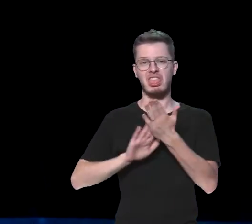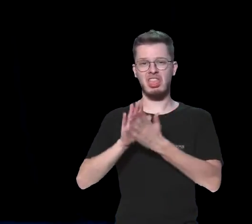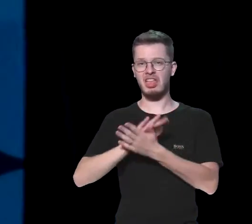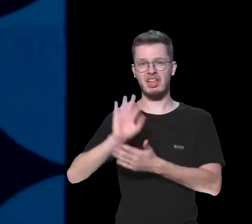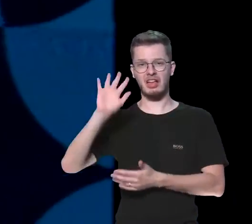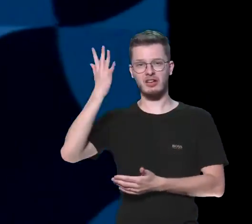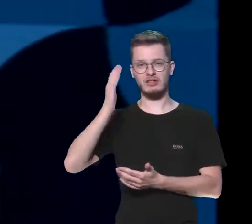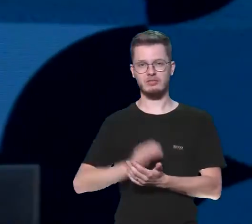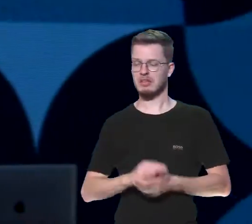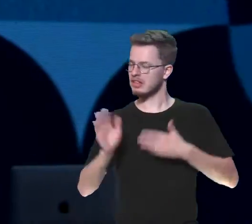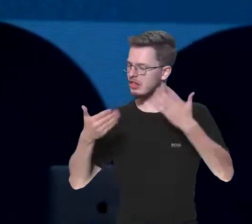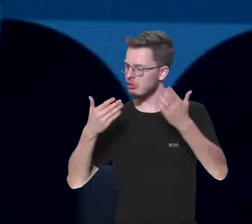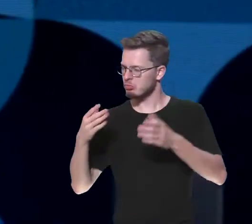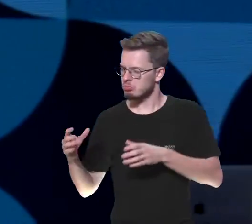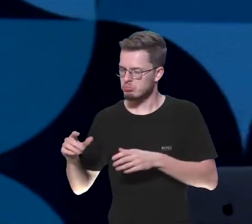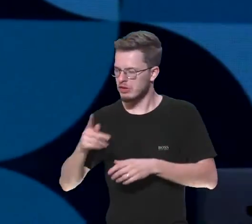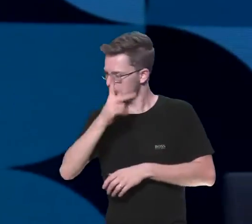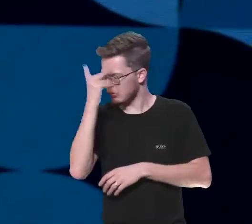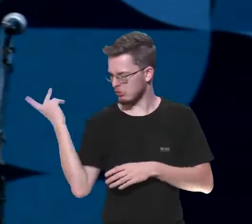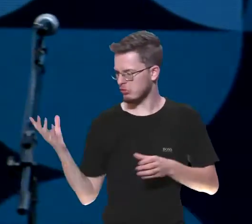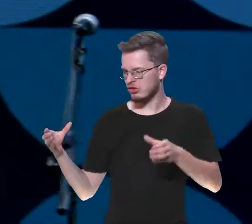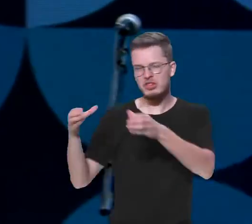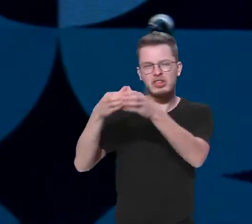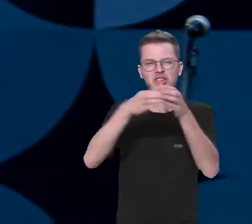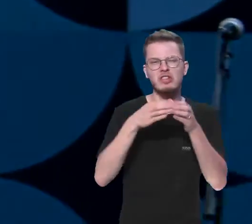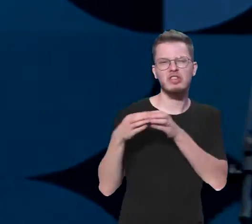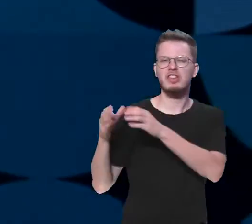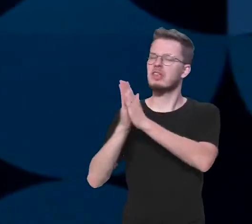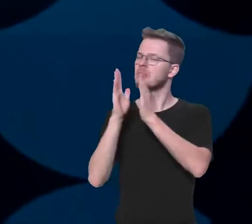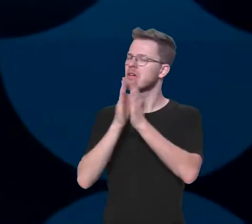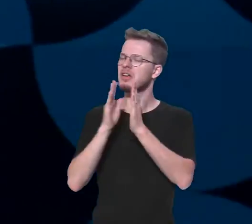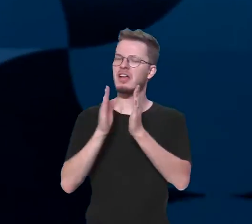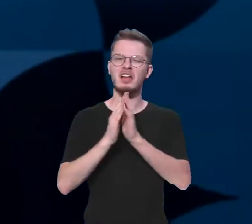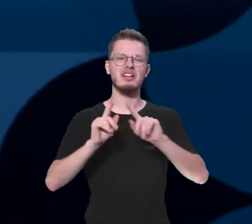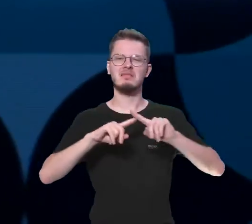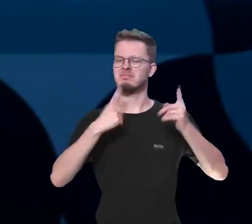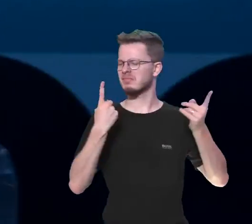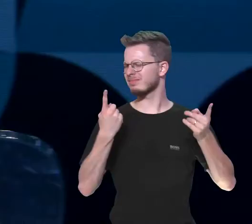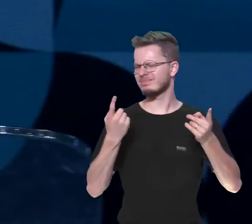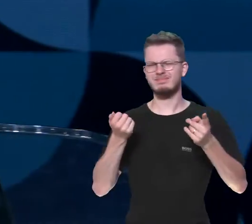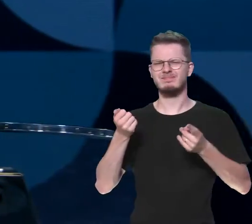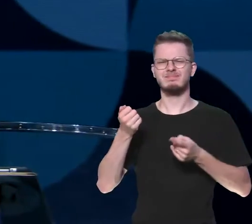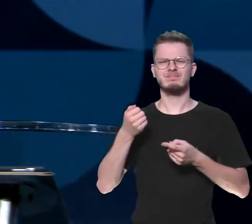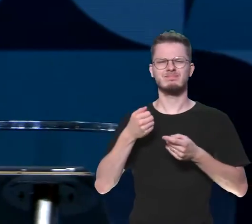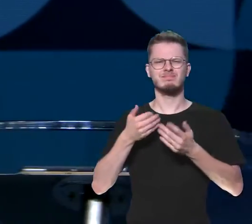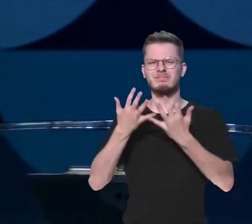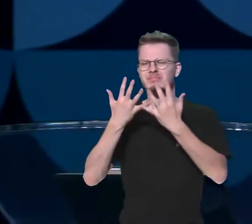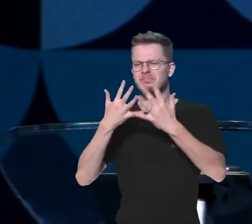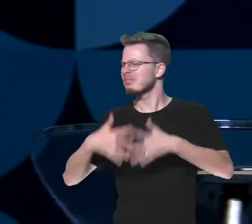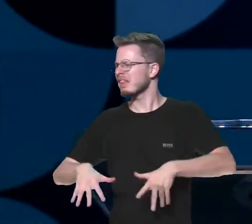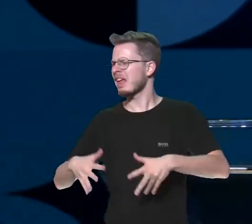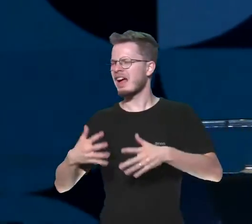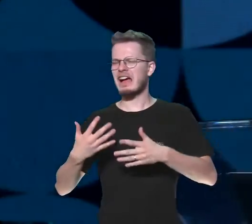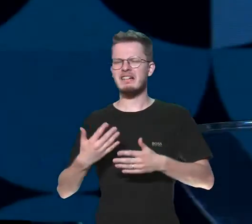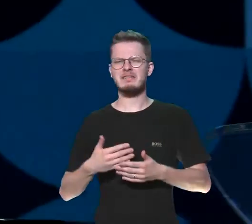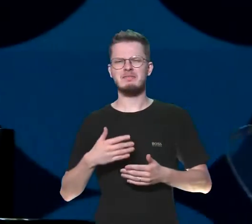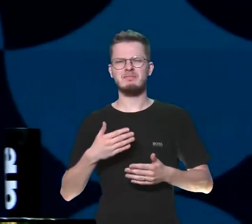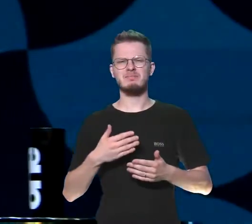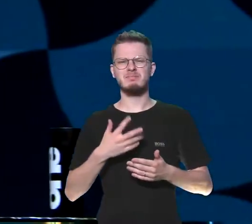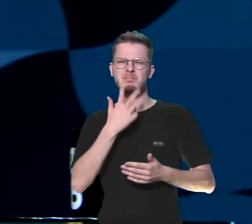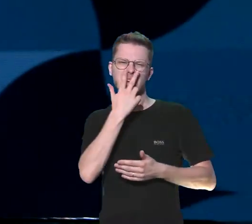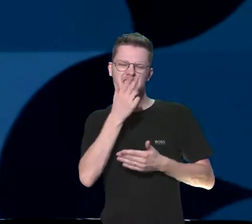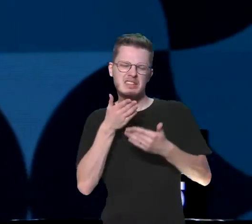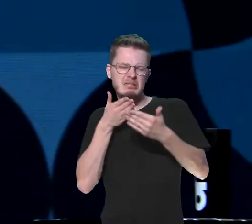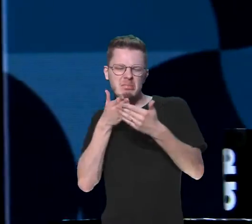se reunia para orar, mas a transformação, a vida, o avivamento, o mover de Deus não chegava. Parecia que tinha alguma coisa